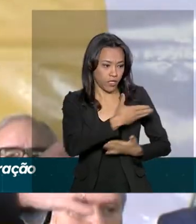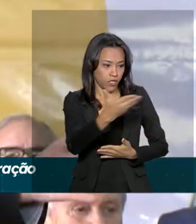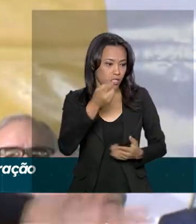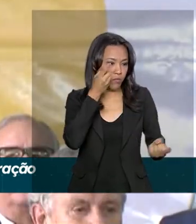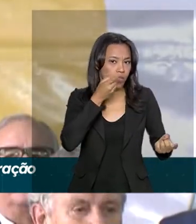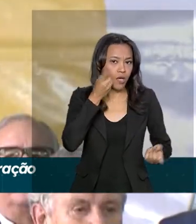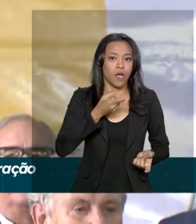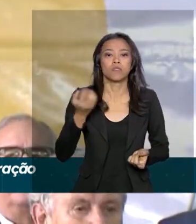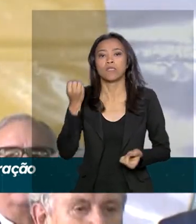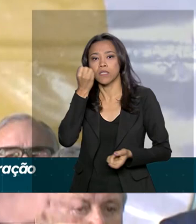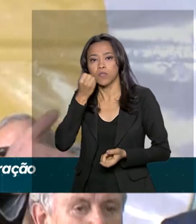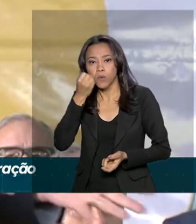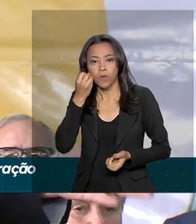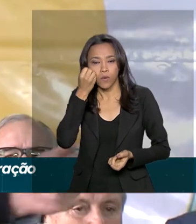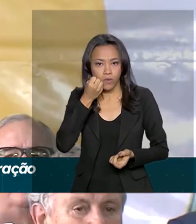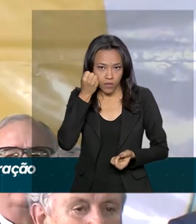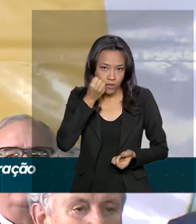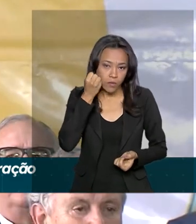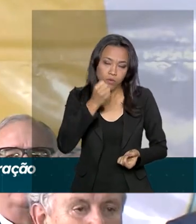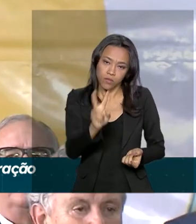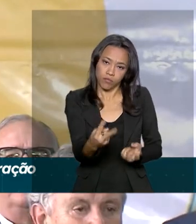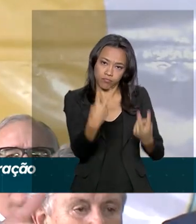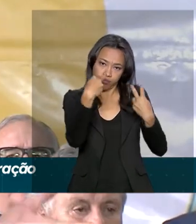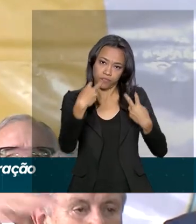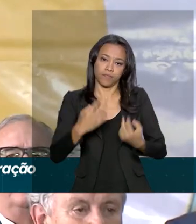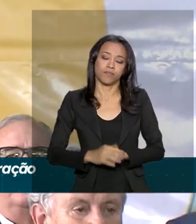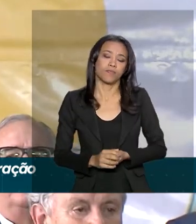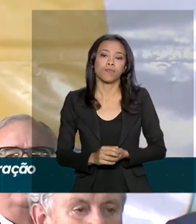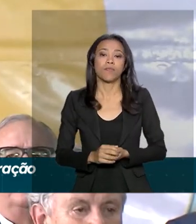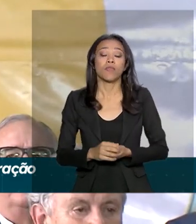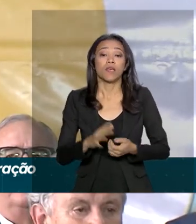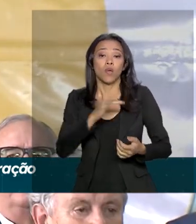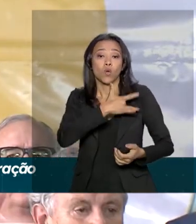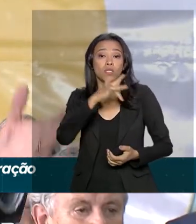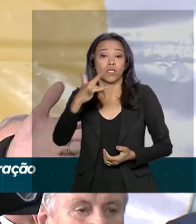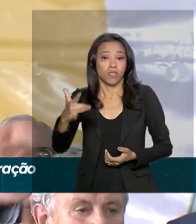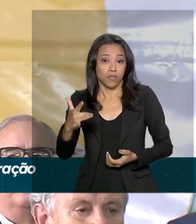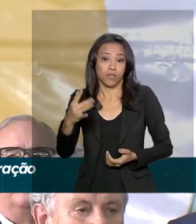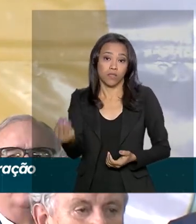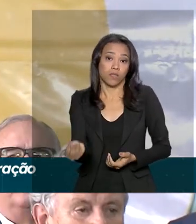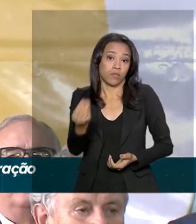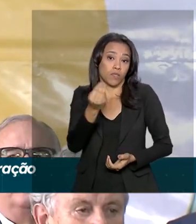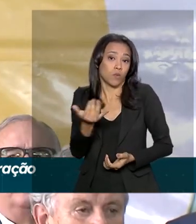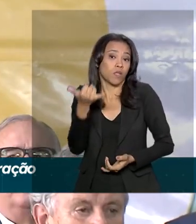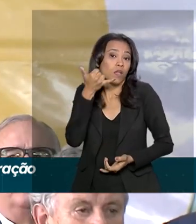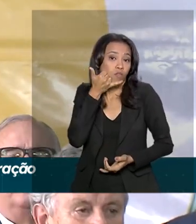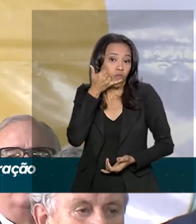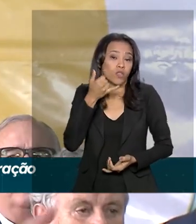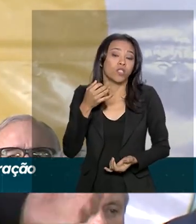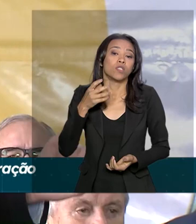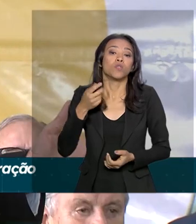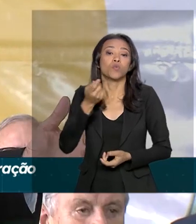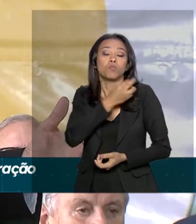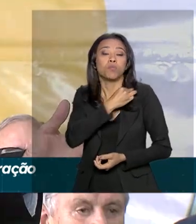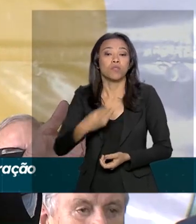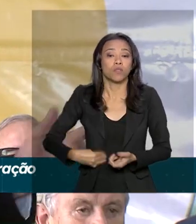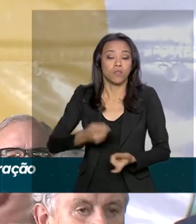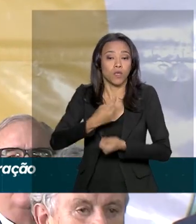que estavam lá, obviamente alguns estavam aqui, o Onyx me trouxe o telefone do Paulo Guedes, nosso ministro da Economia.